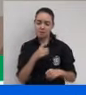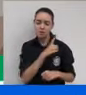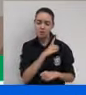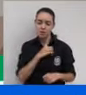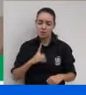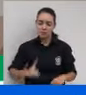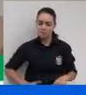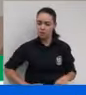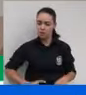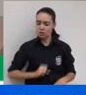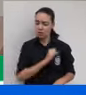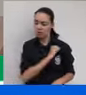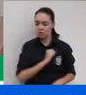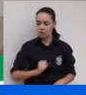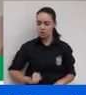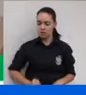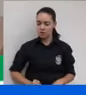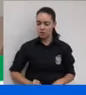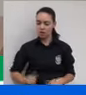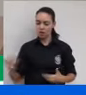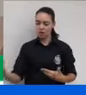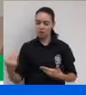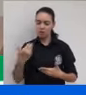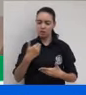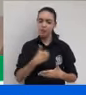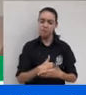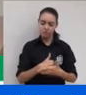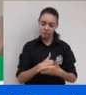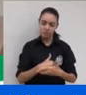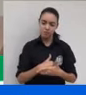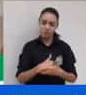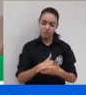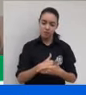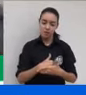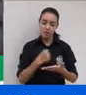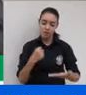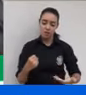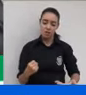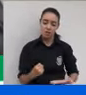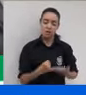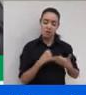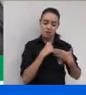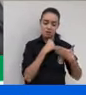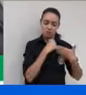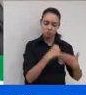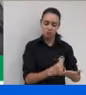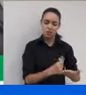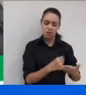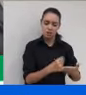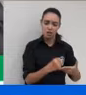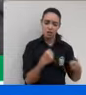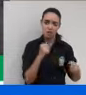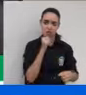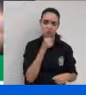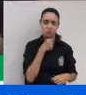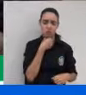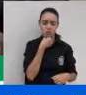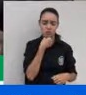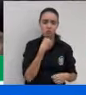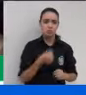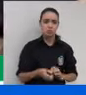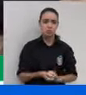Souza e traga o que a cidade precisa para resolver mas nós